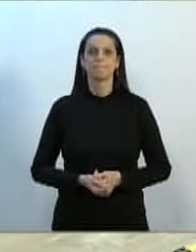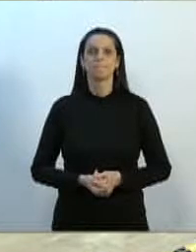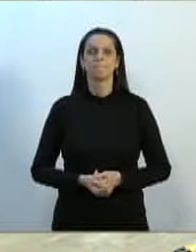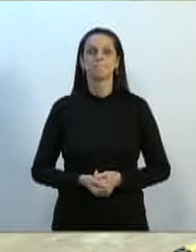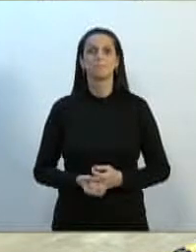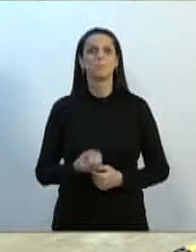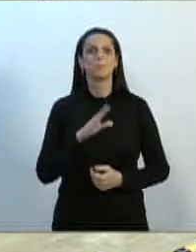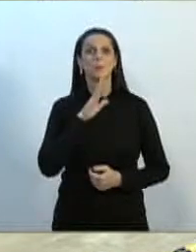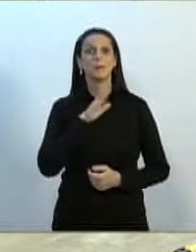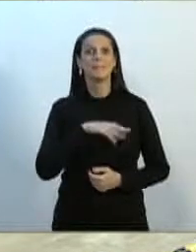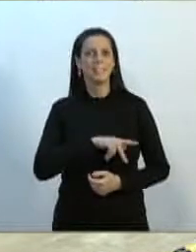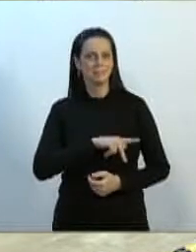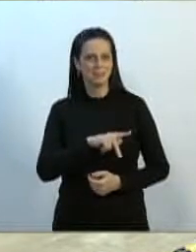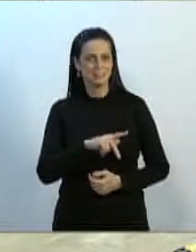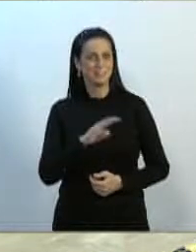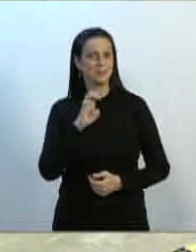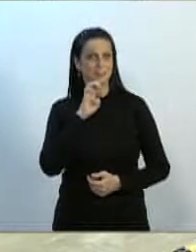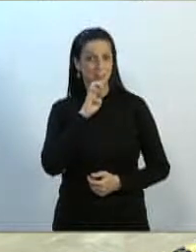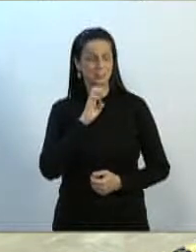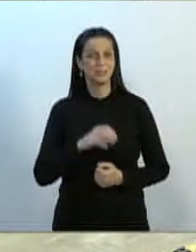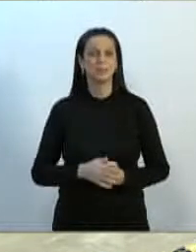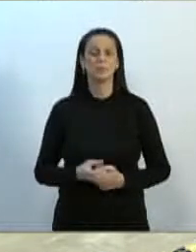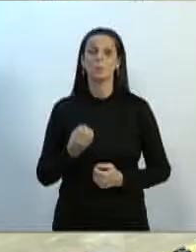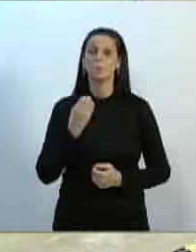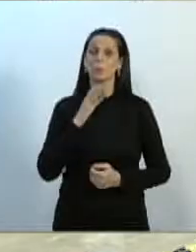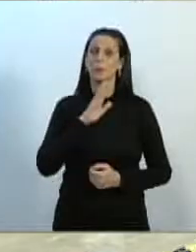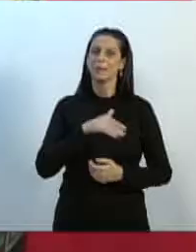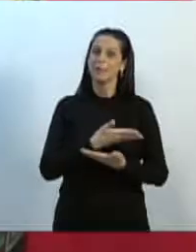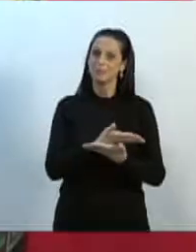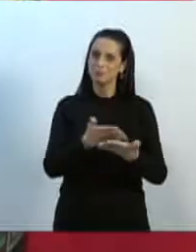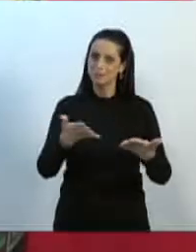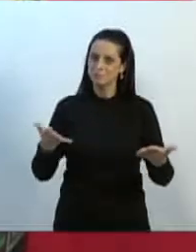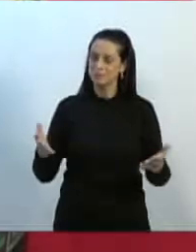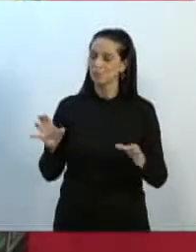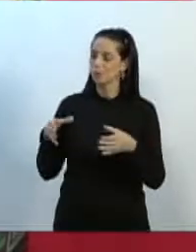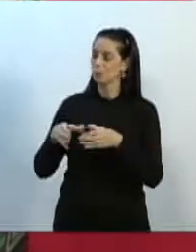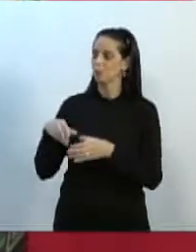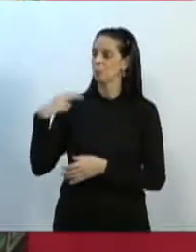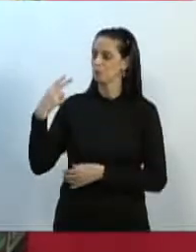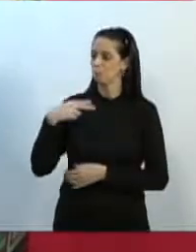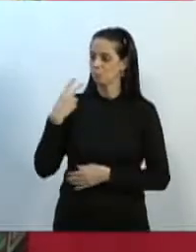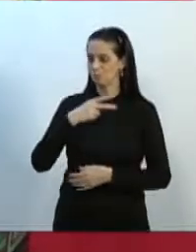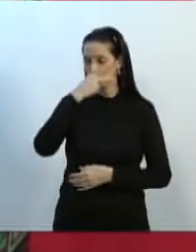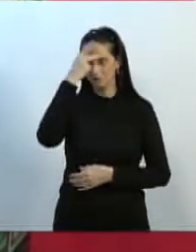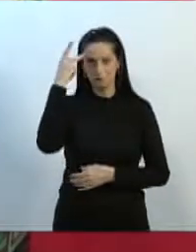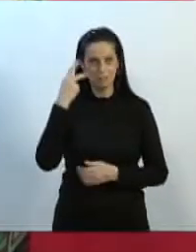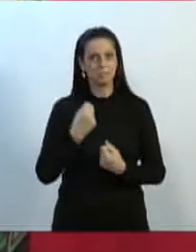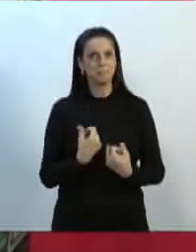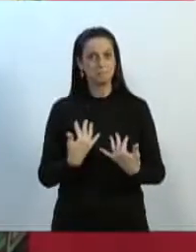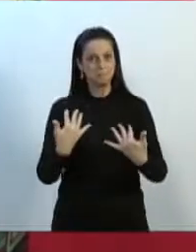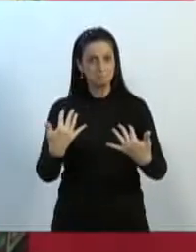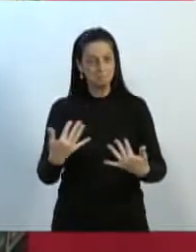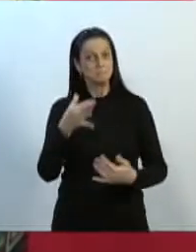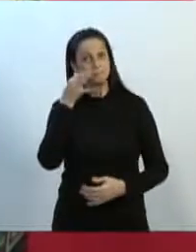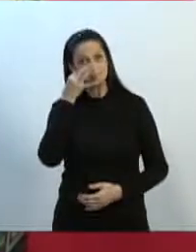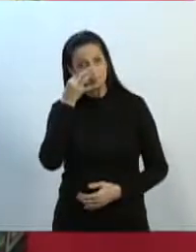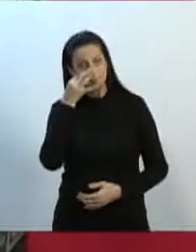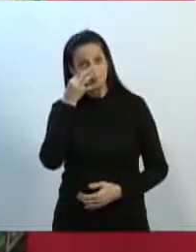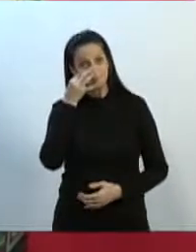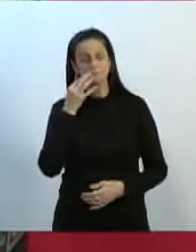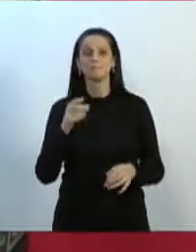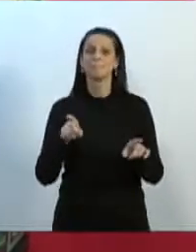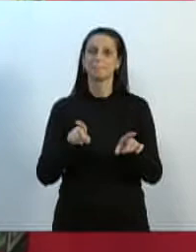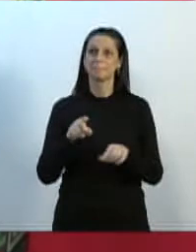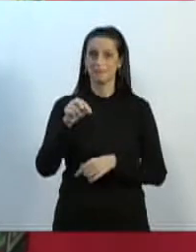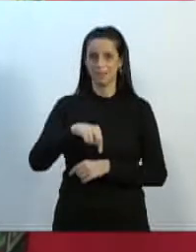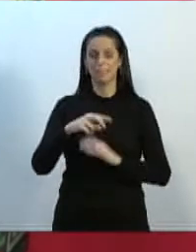Boa tarde, presidente Egídio. Boa tarde, senhoras e senhores vereadores. Boa tarde a todos que nos acompanham presencialmente aqui na